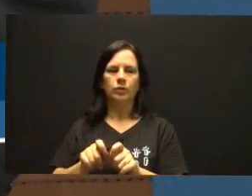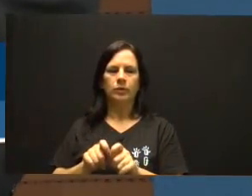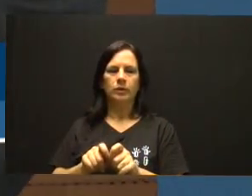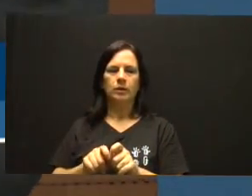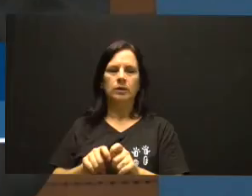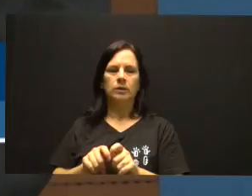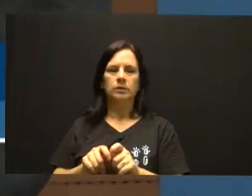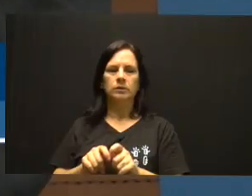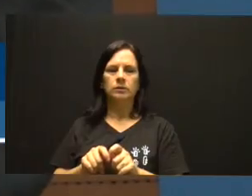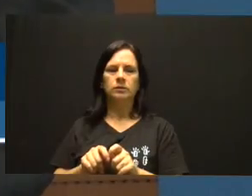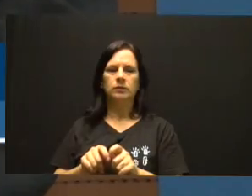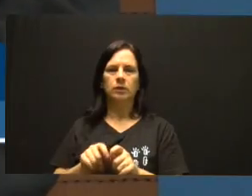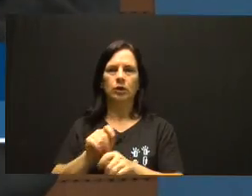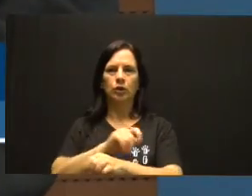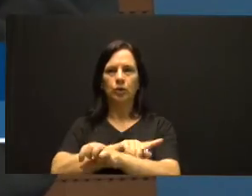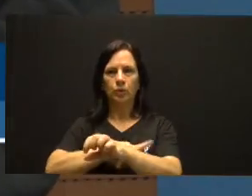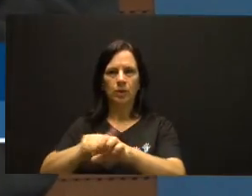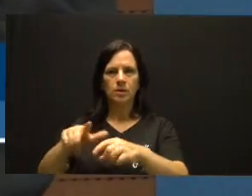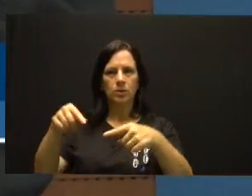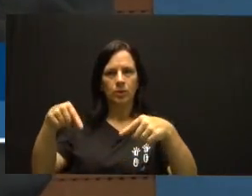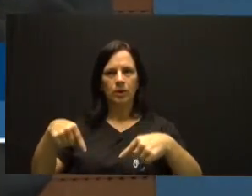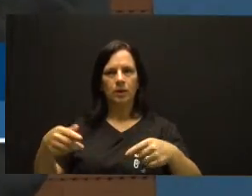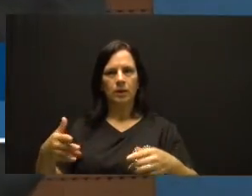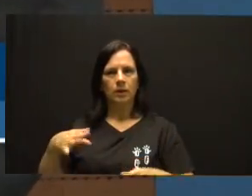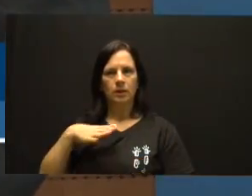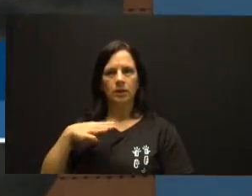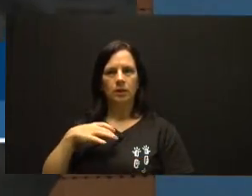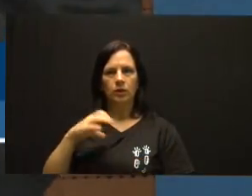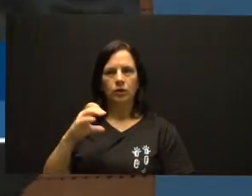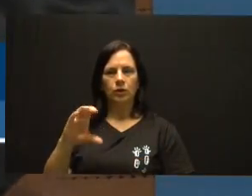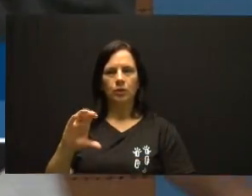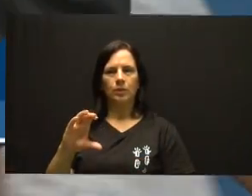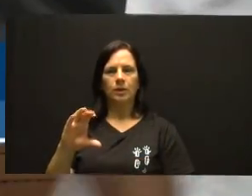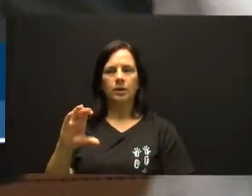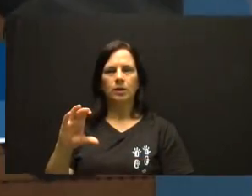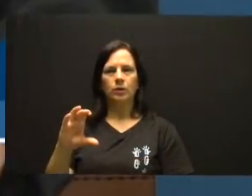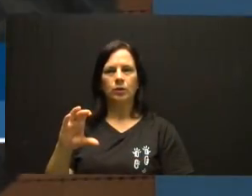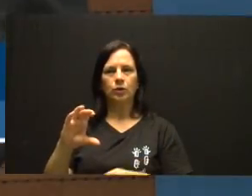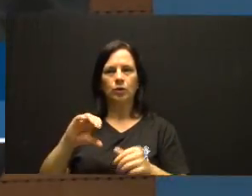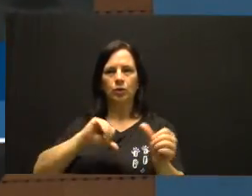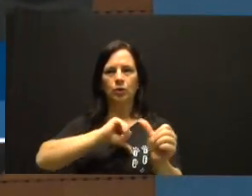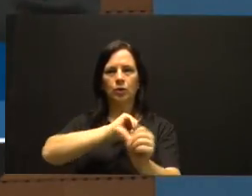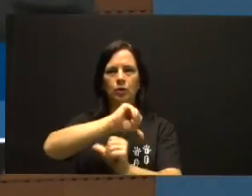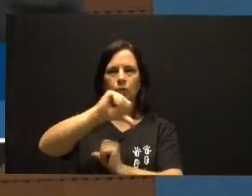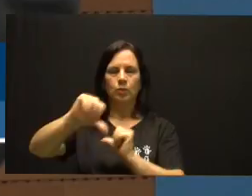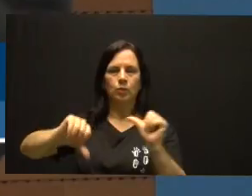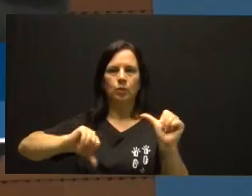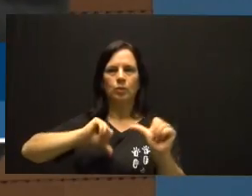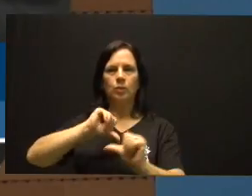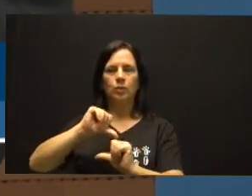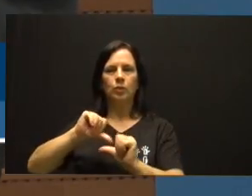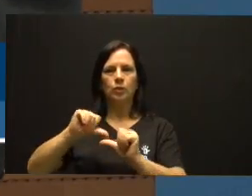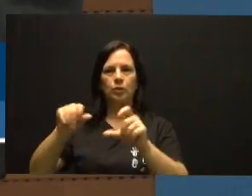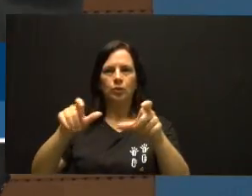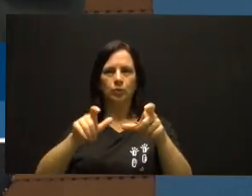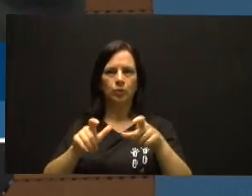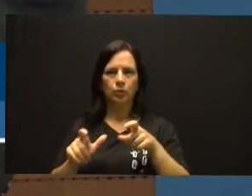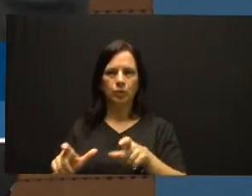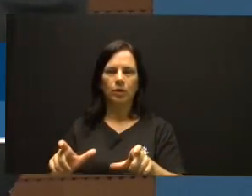reforma da educação aqui na cidade de Cubatão, onde ele alterou pontos lá que,